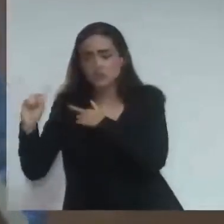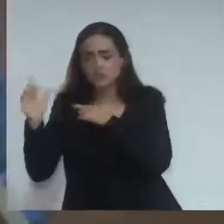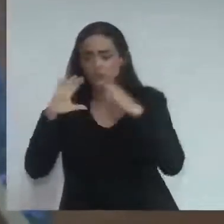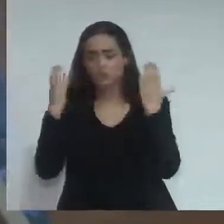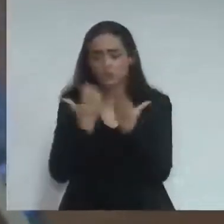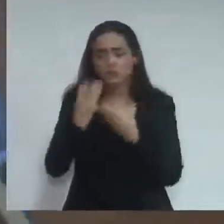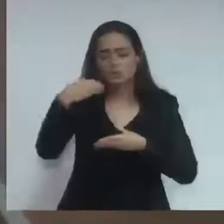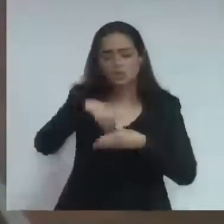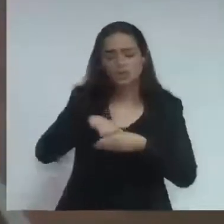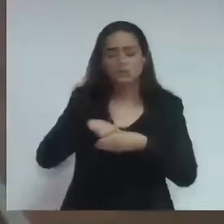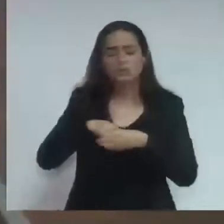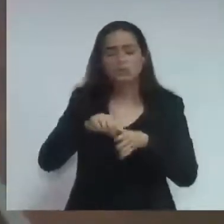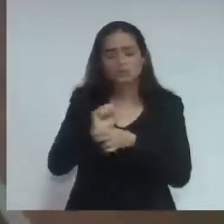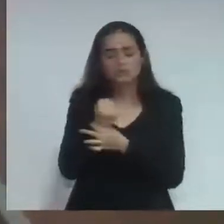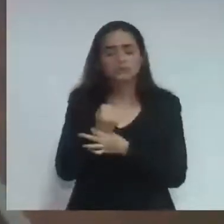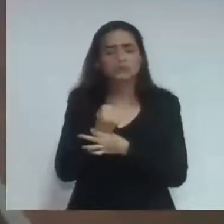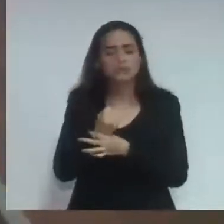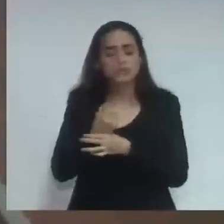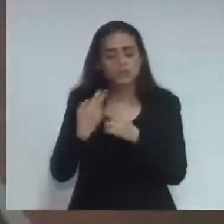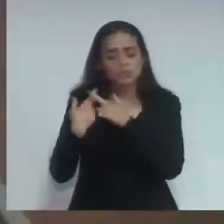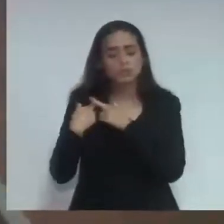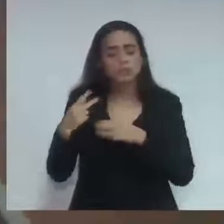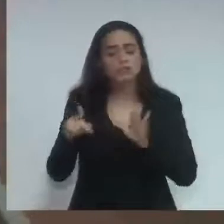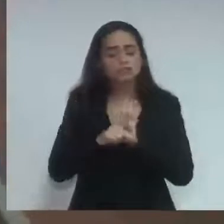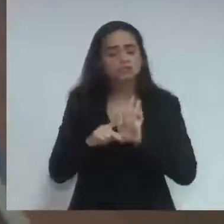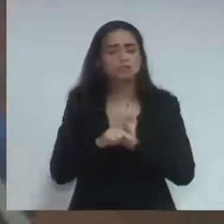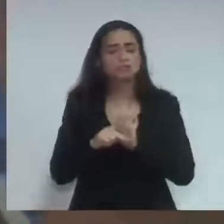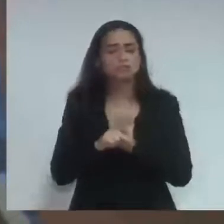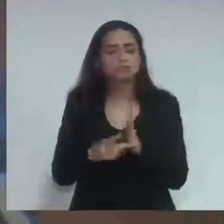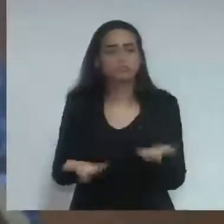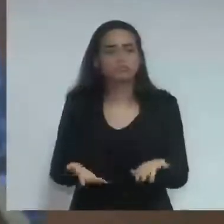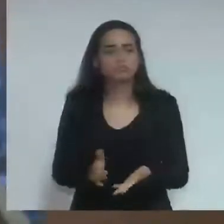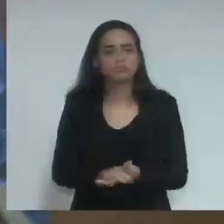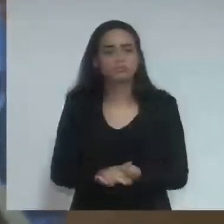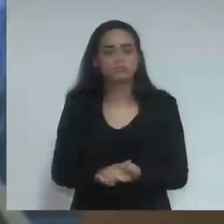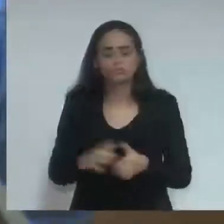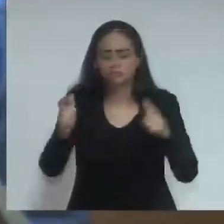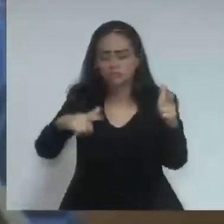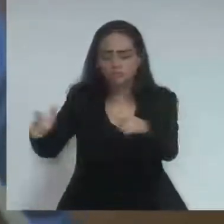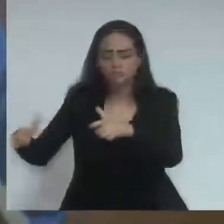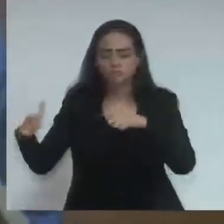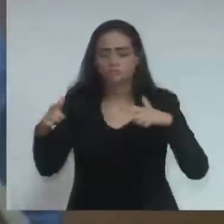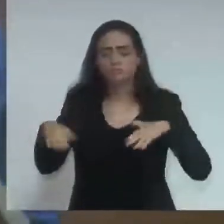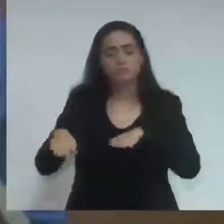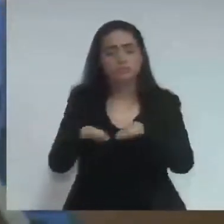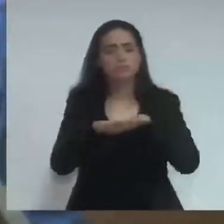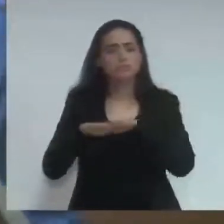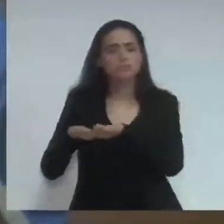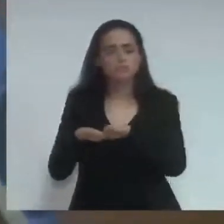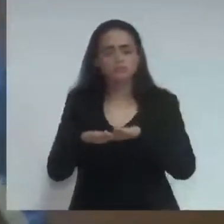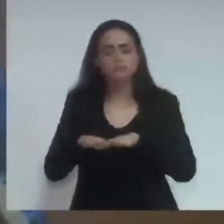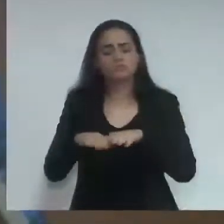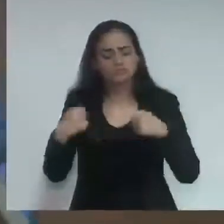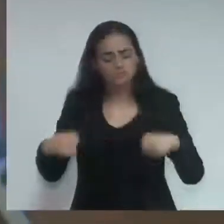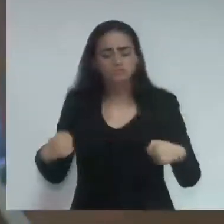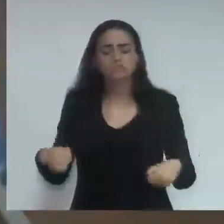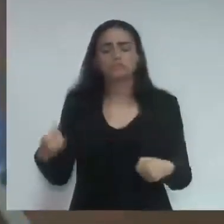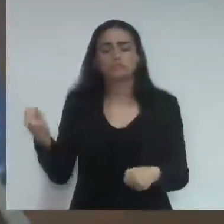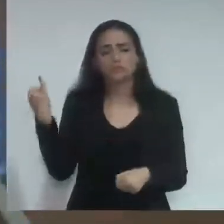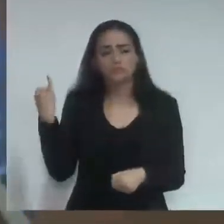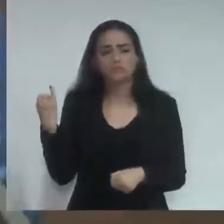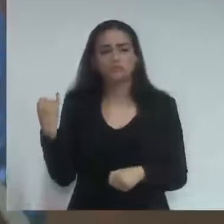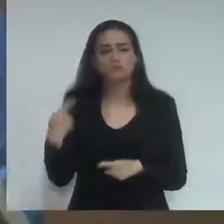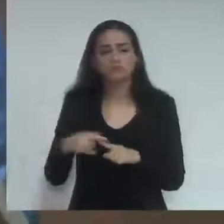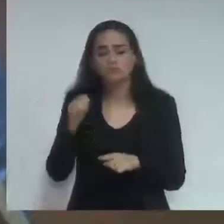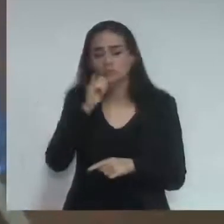defender todos os bairros, inclusive os condomínios, porque do contrário é discriminação. A pessoa que veio de